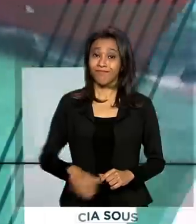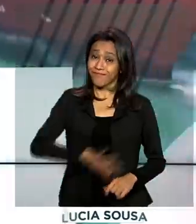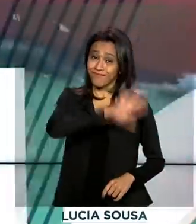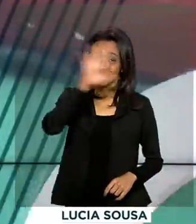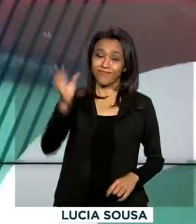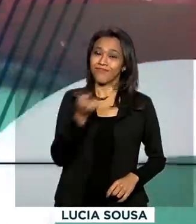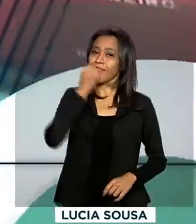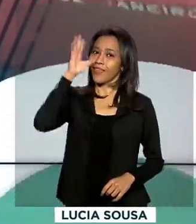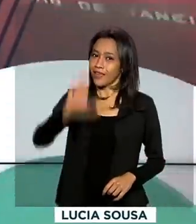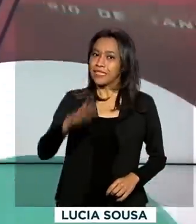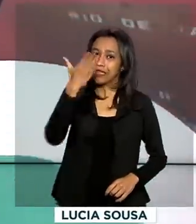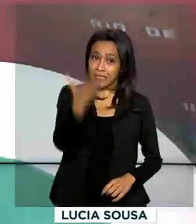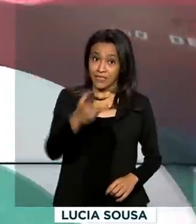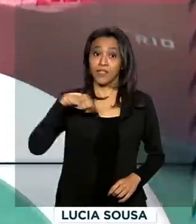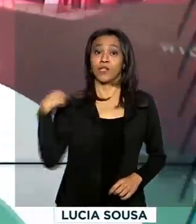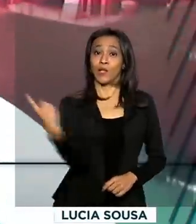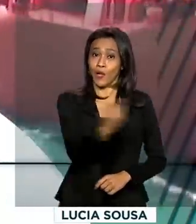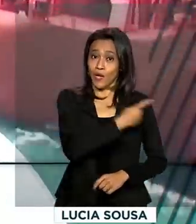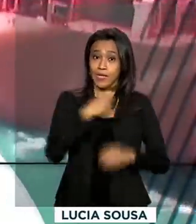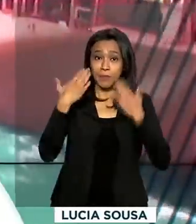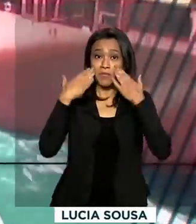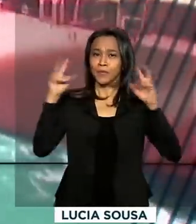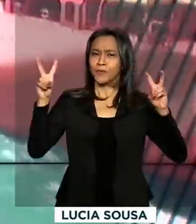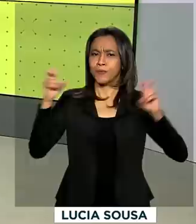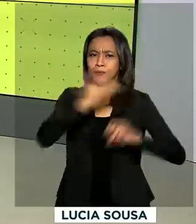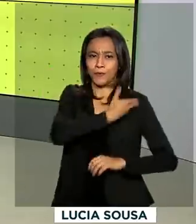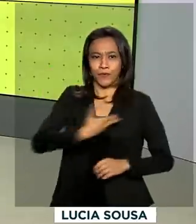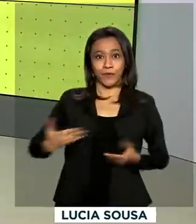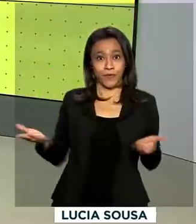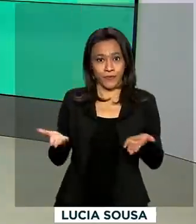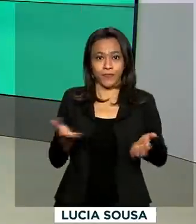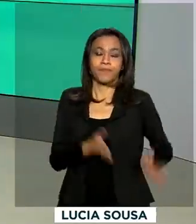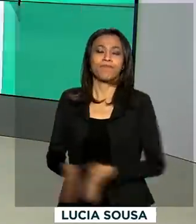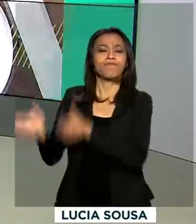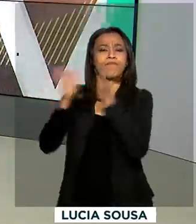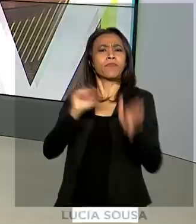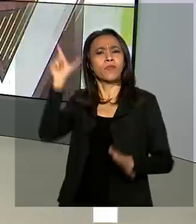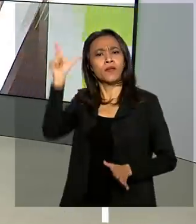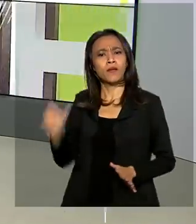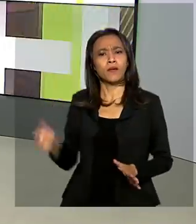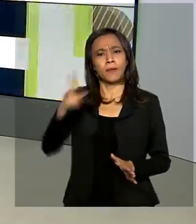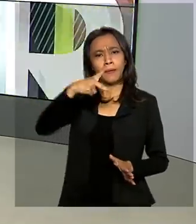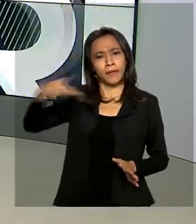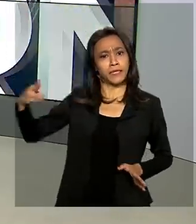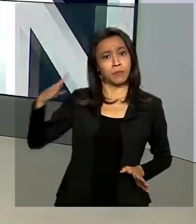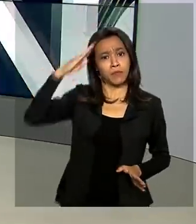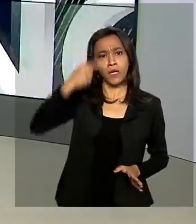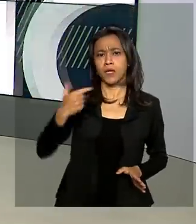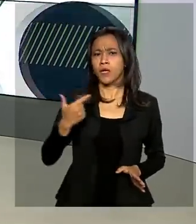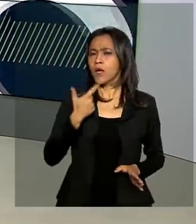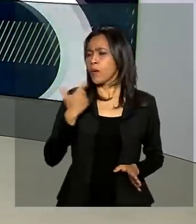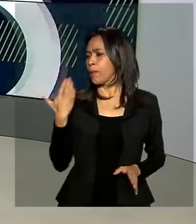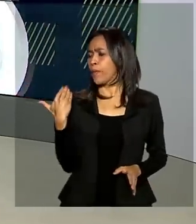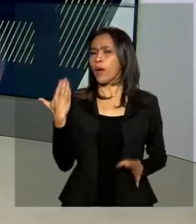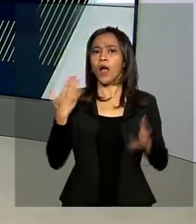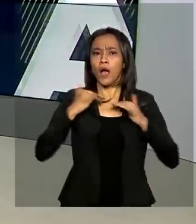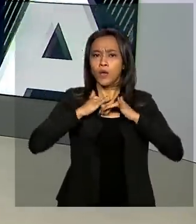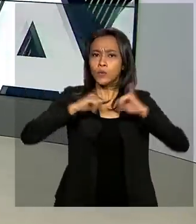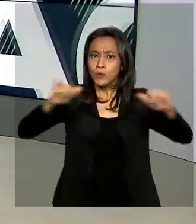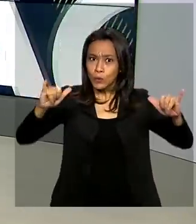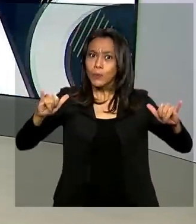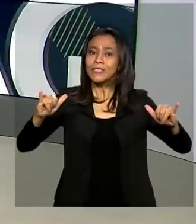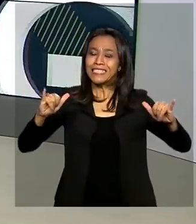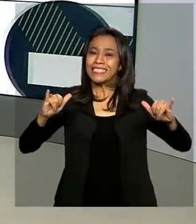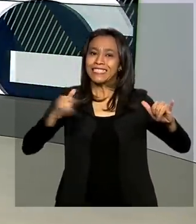o olá boa tarde para você estamos no ar com o governo agora o presidente jair bolsonaro anunciou agora há pouco que